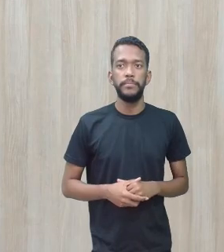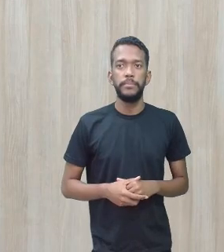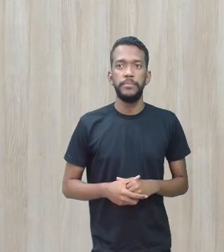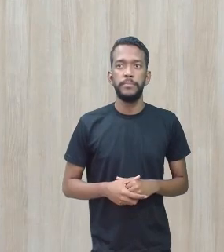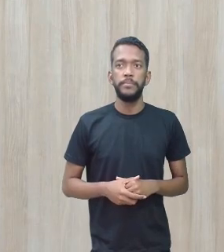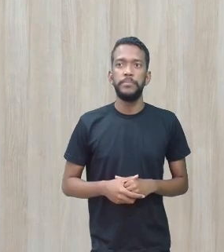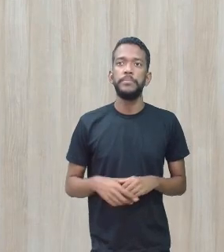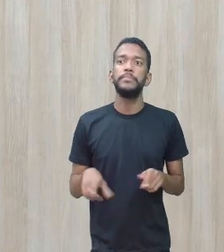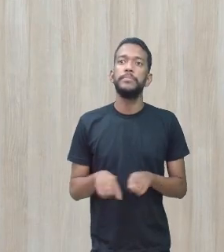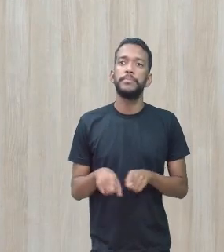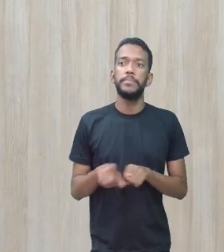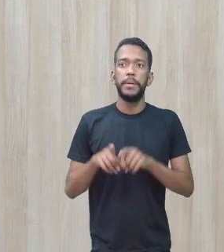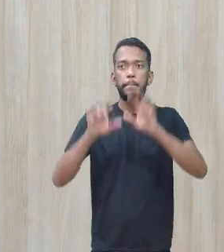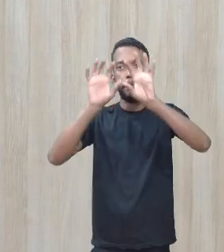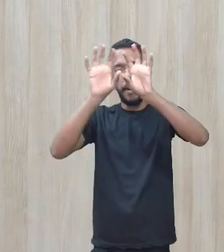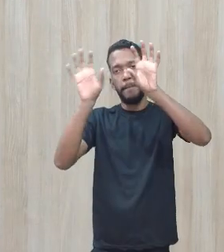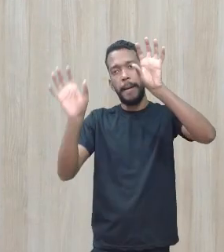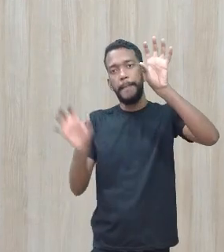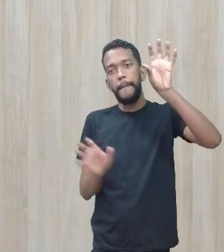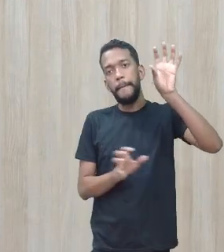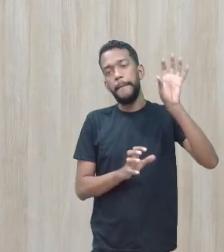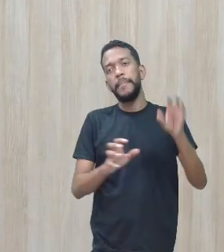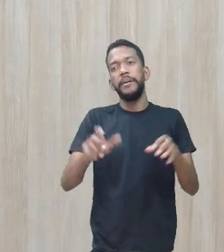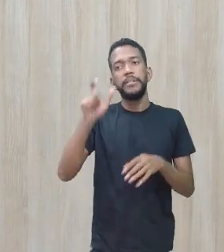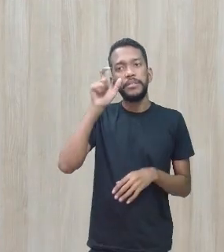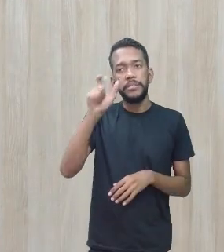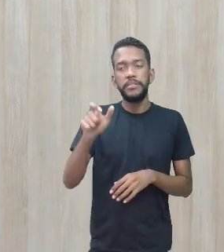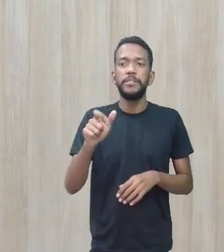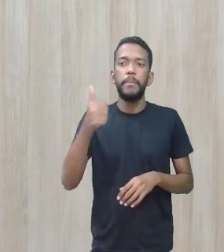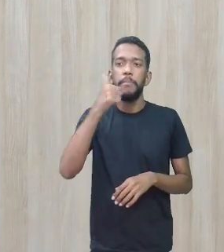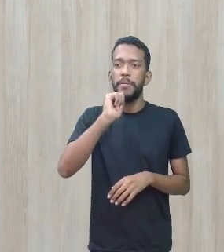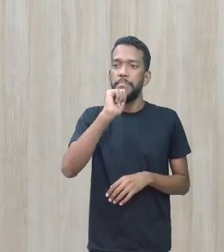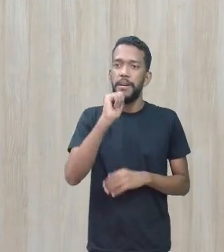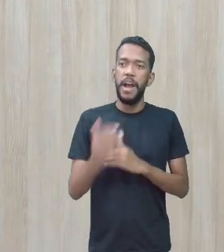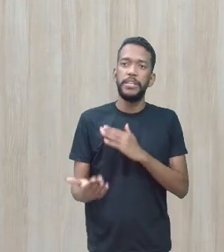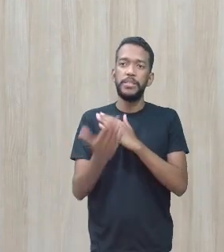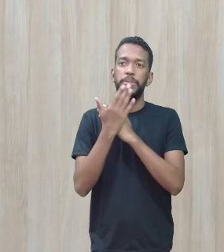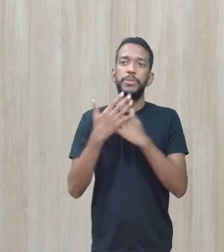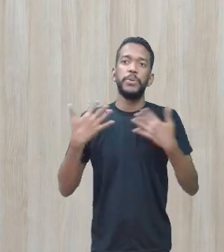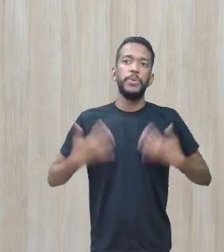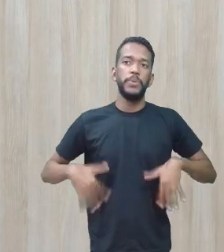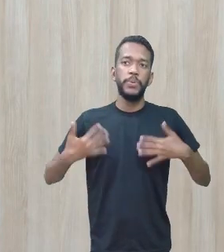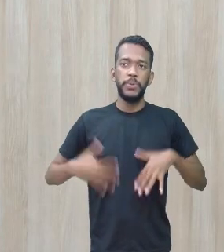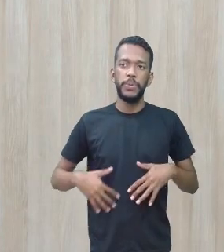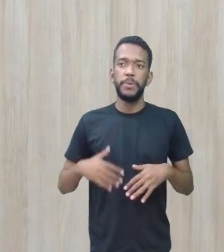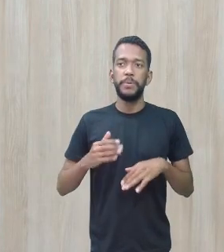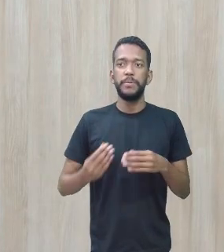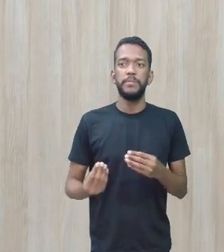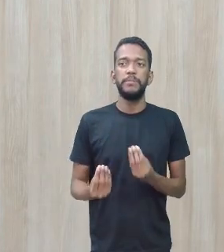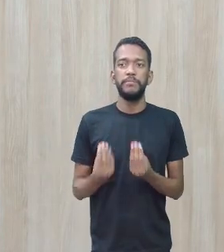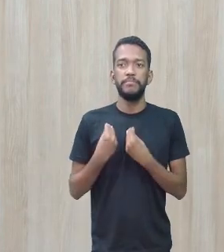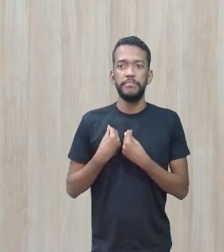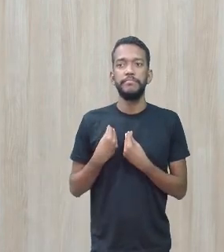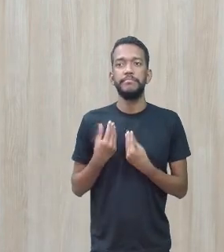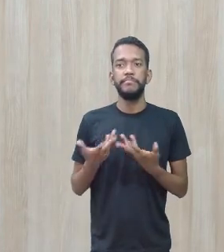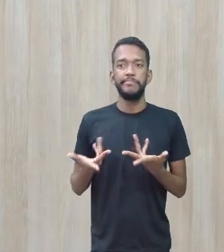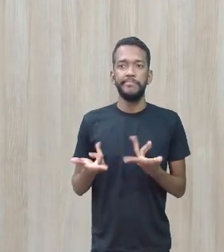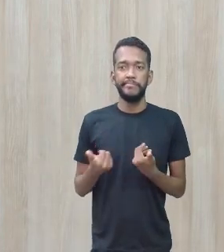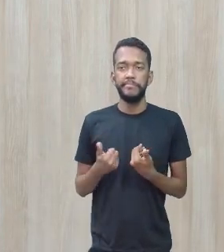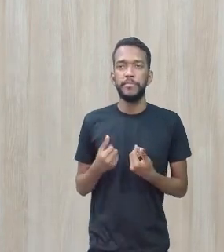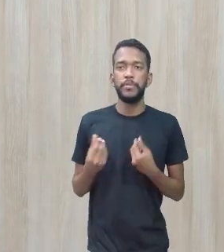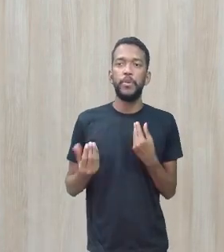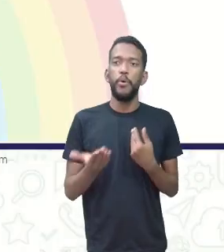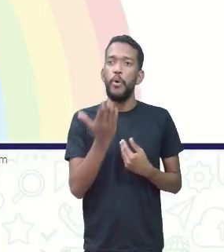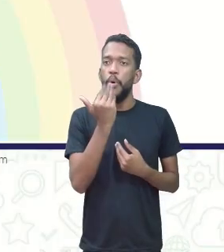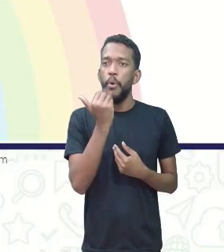Outro gráfico bem interessante, e é muito, as mães ajuda as mães de maneira, né, bem prática, é